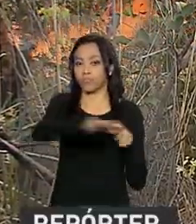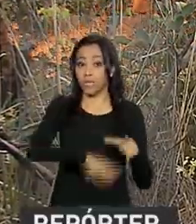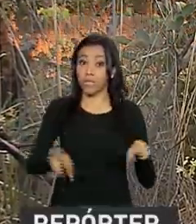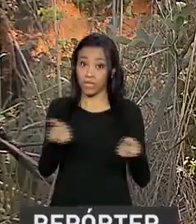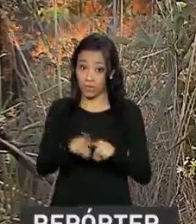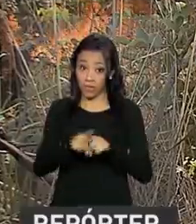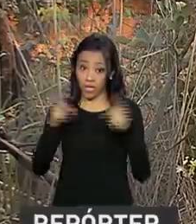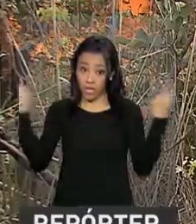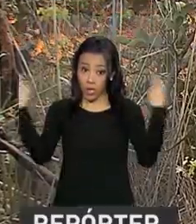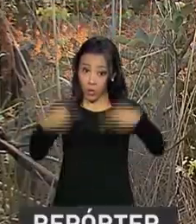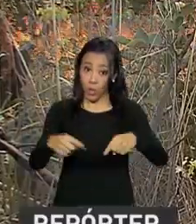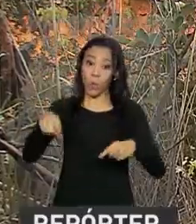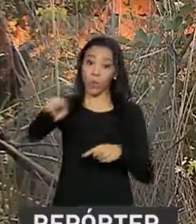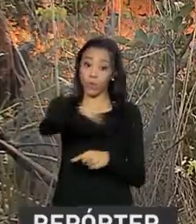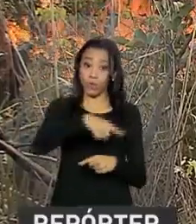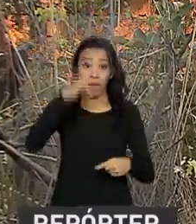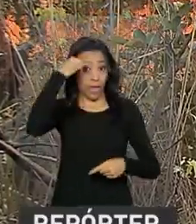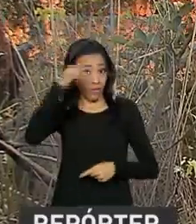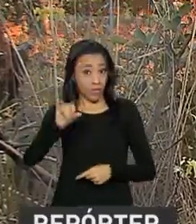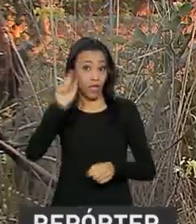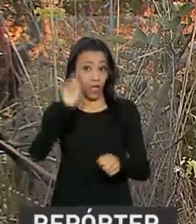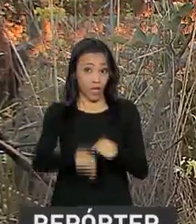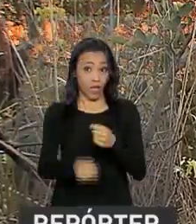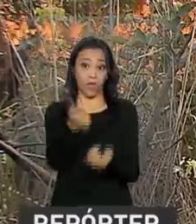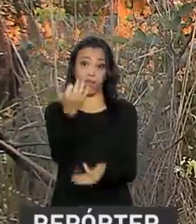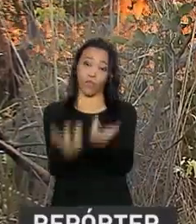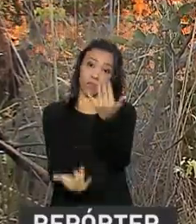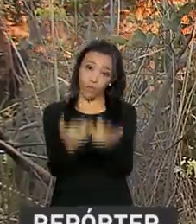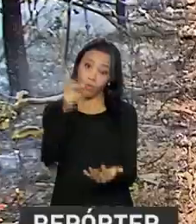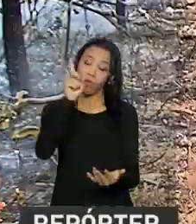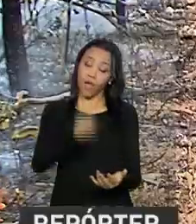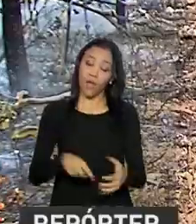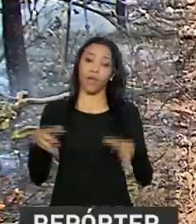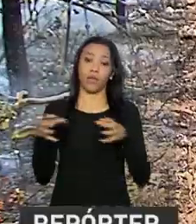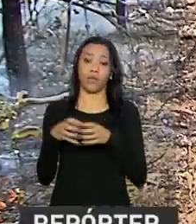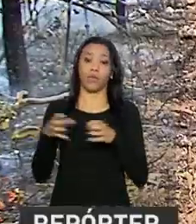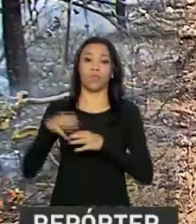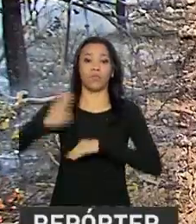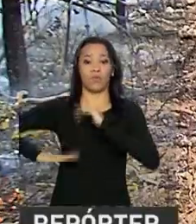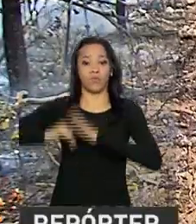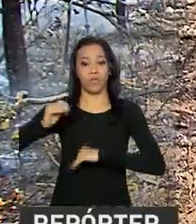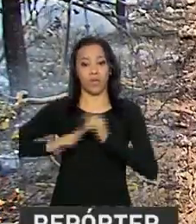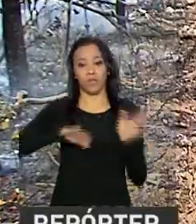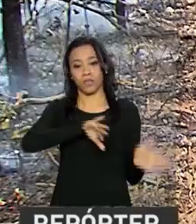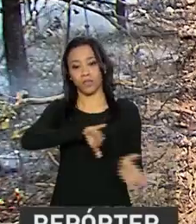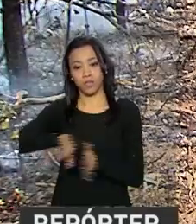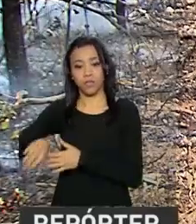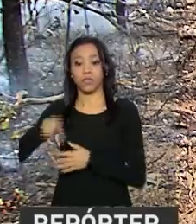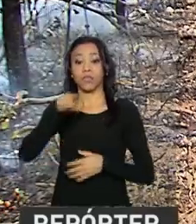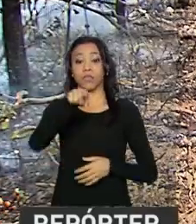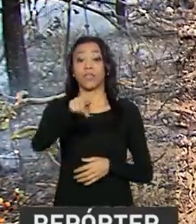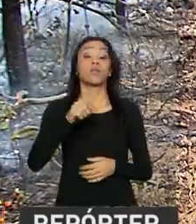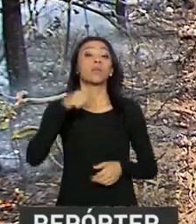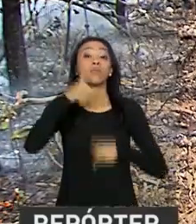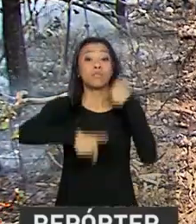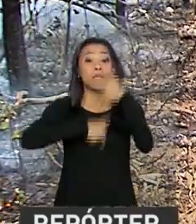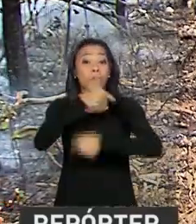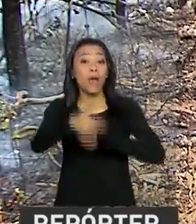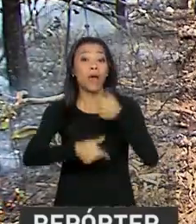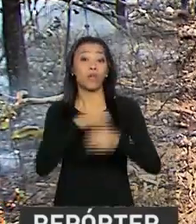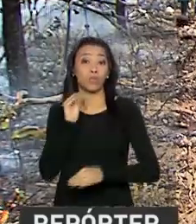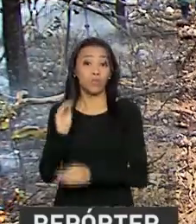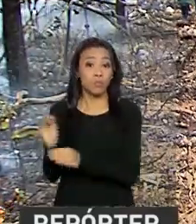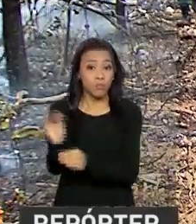os incêndios, a prevenção é um dos objetivos principais das equipes. Aqui nesse exato momento a gente está fazendo um trabalho de prevenção, é um